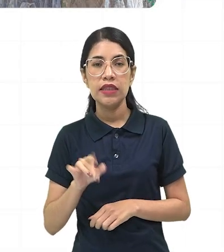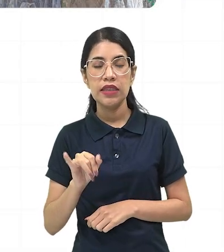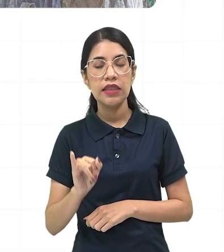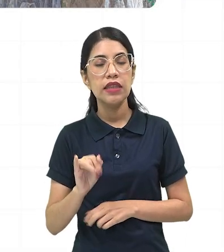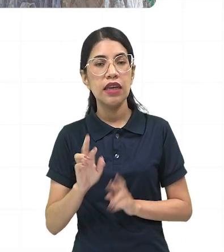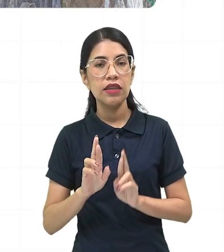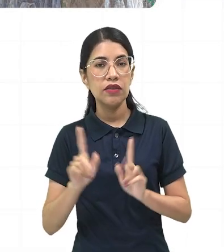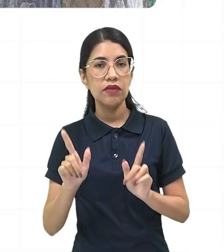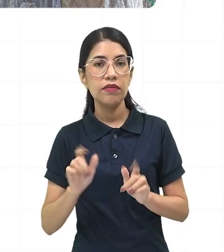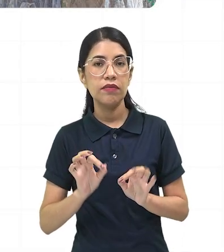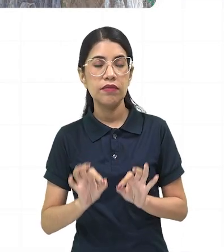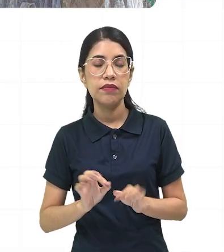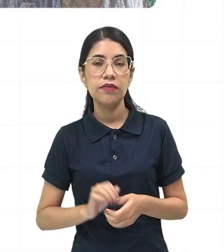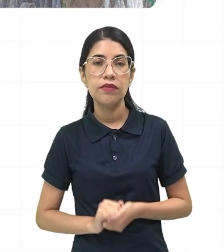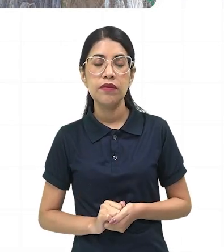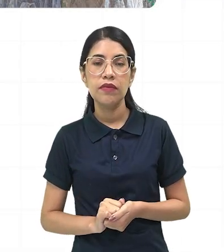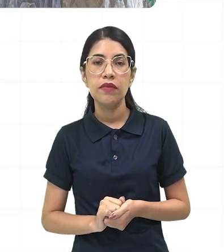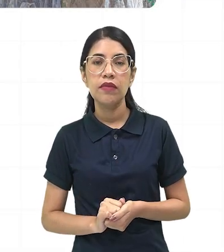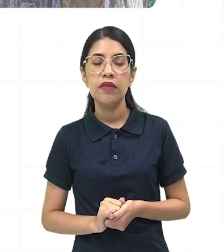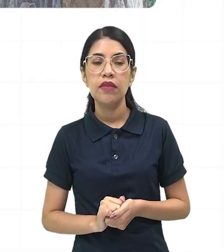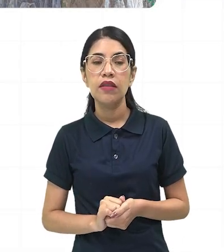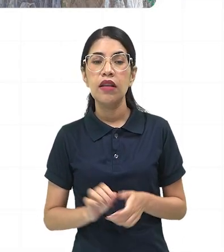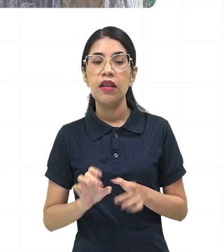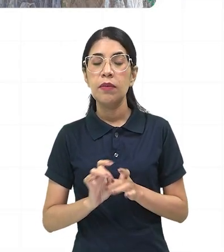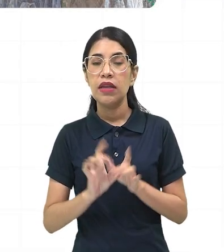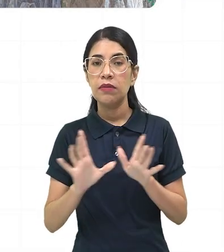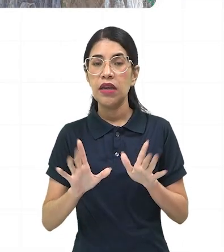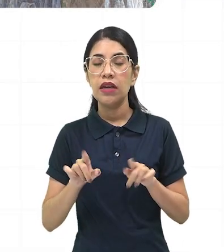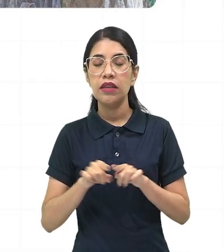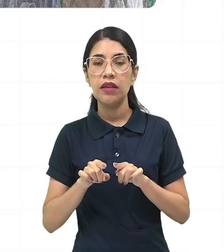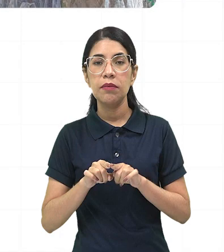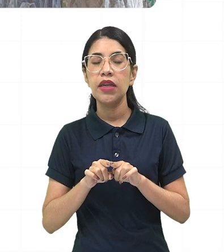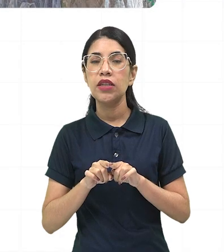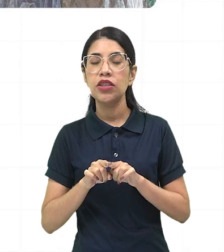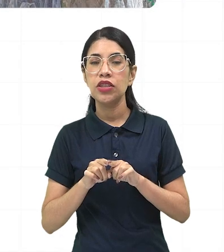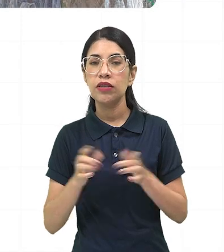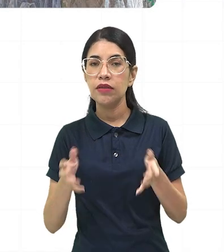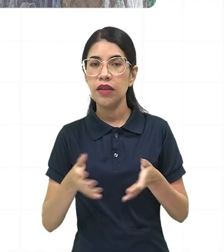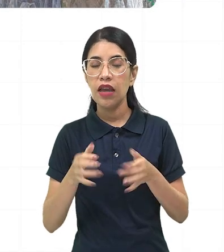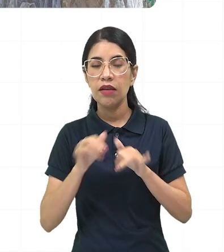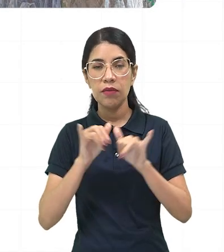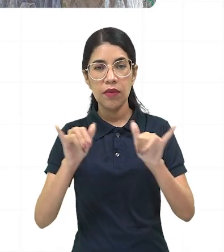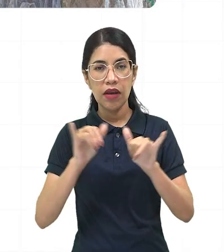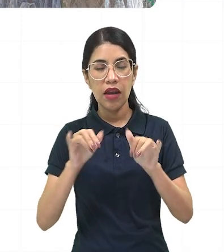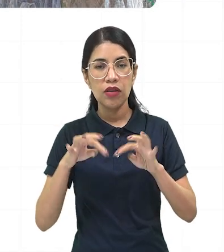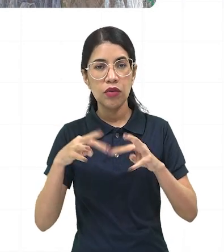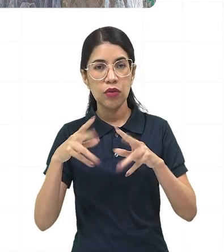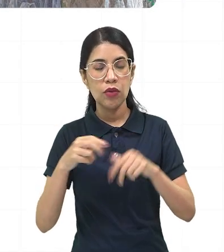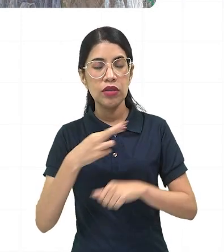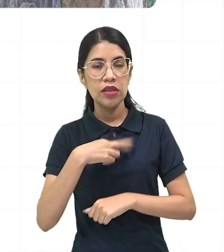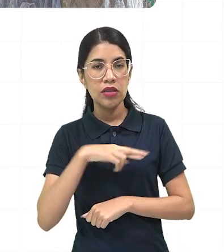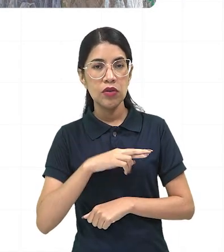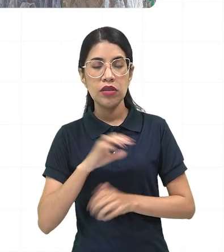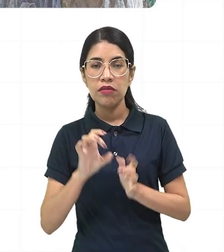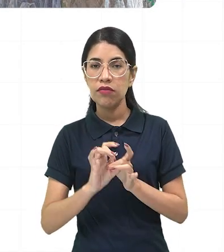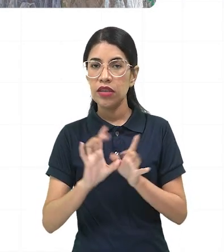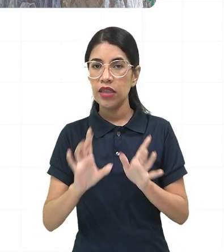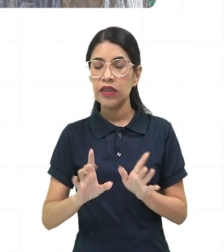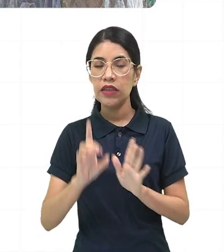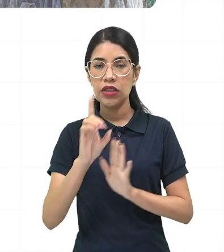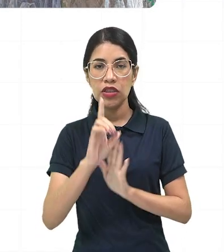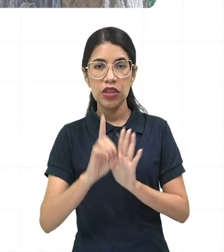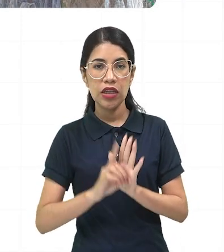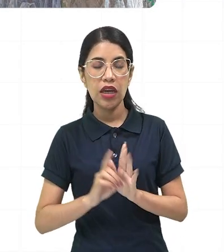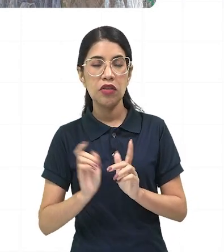sua. A liberdade de manifestação a todas as religiões. Todas as religiões têm